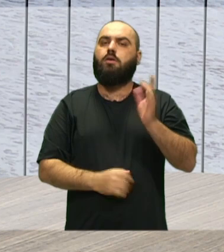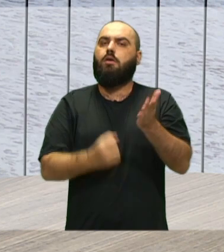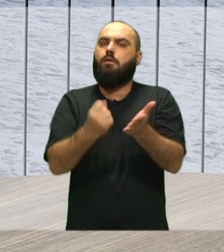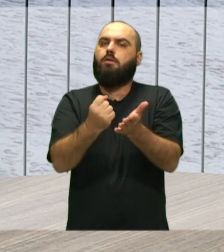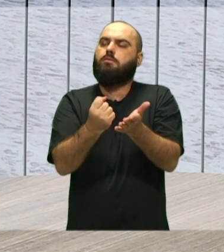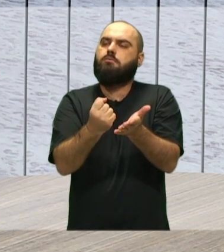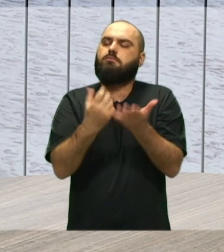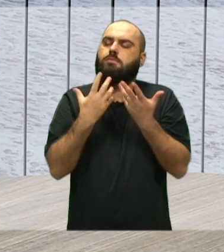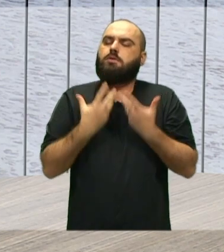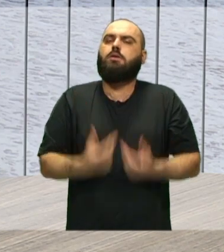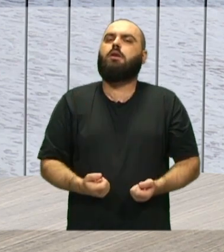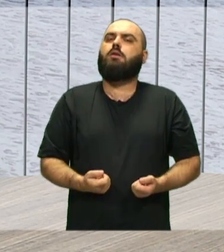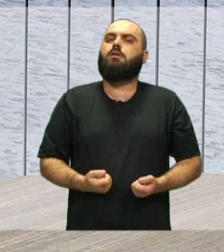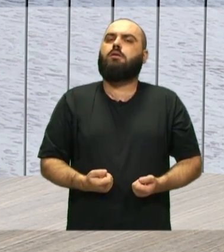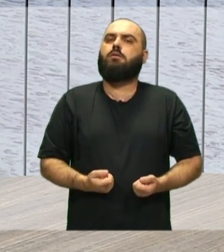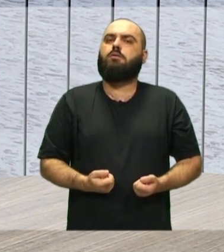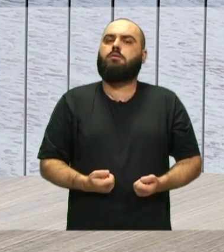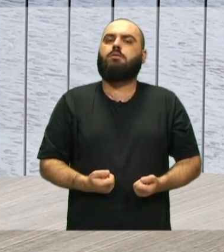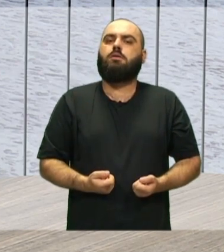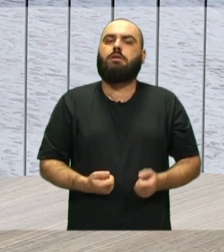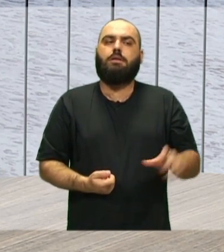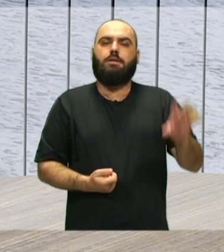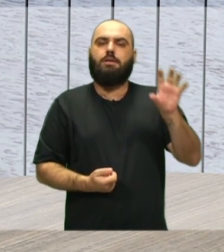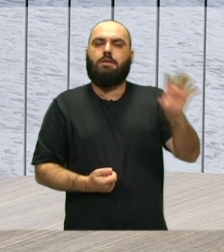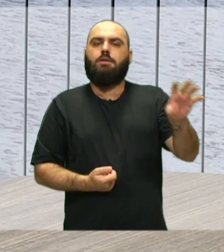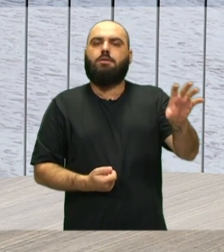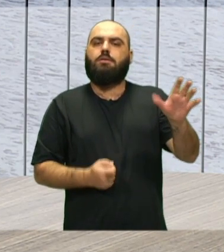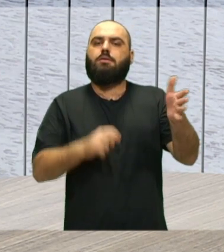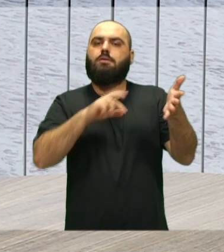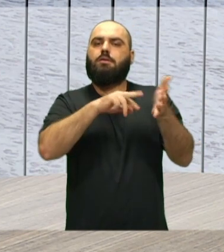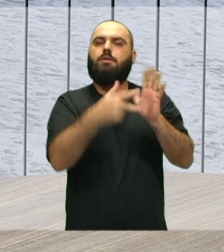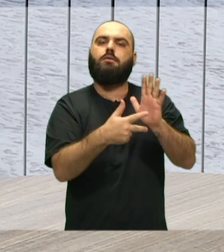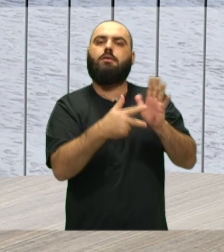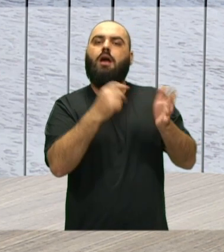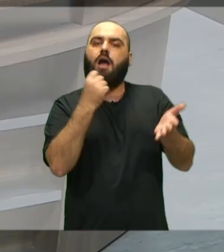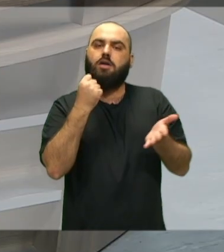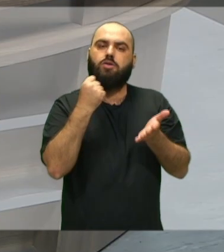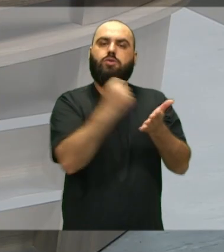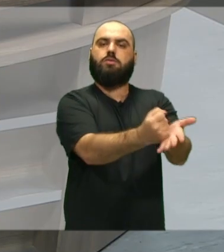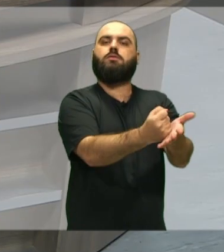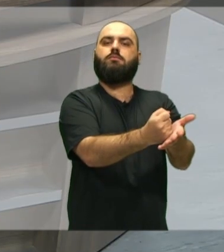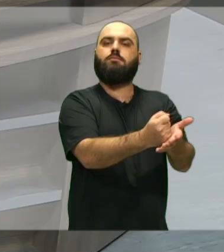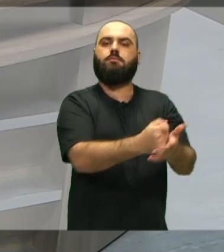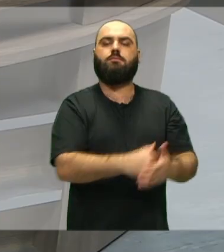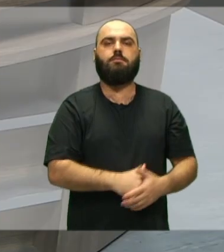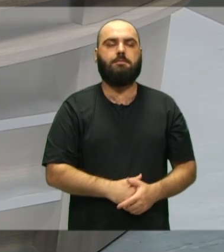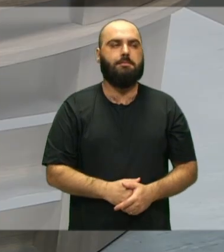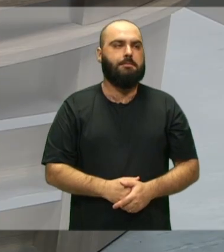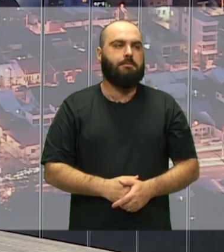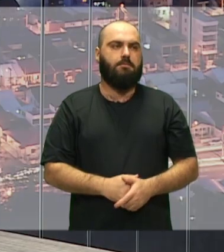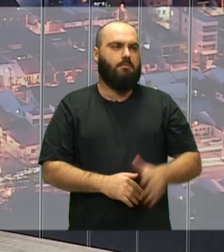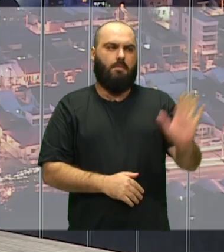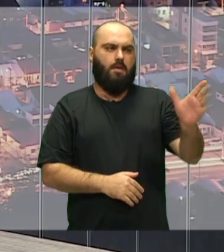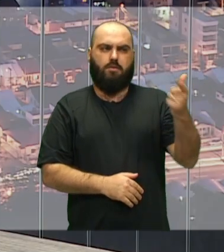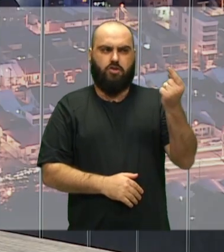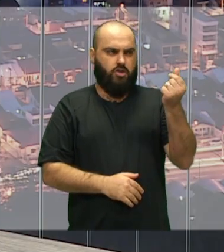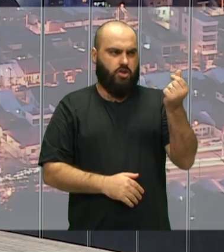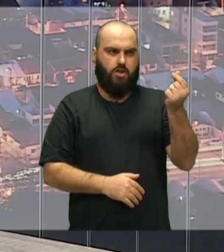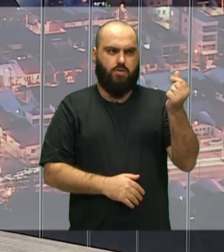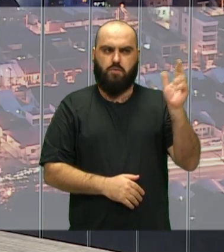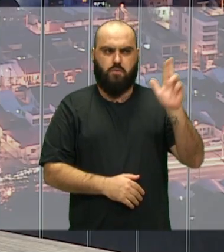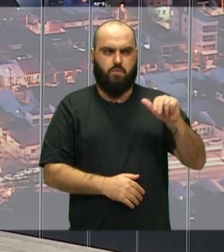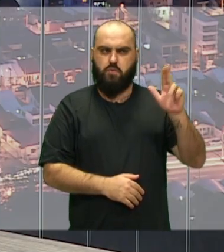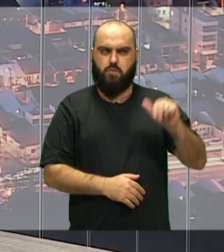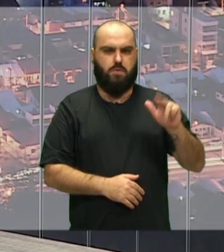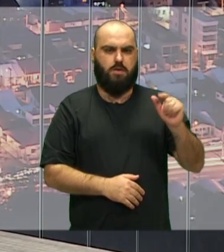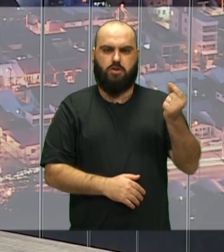fazer para ajudar o próximo. Isso foi uma maneira de ajudar o próximo, né? Você falava ali, não fiz para ganhar dinheiro, não faço